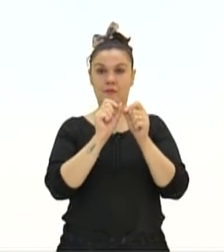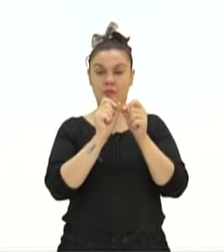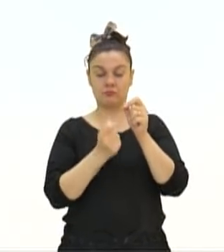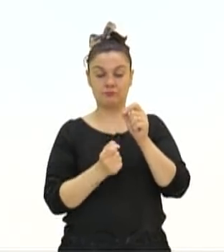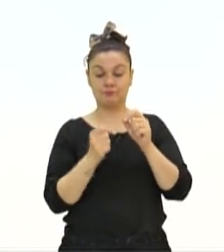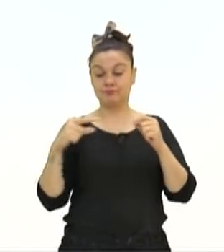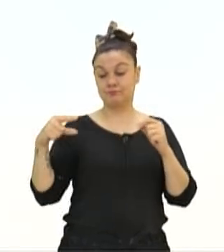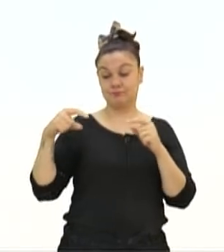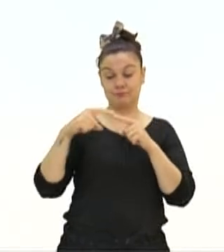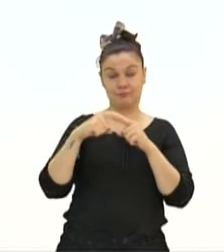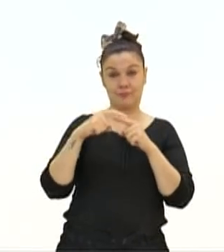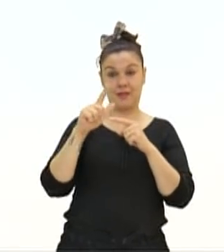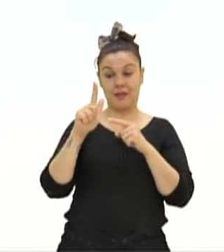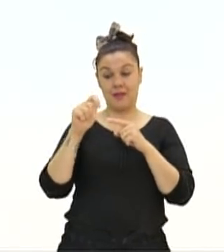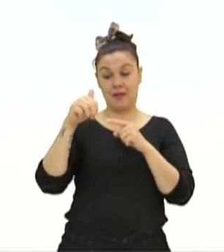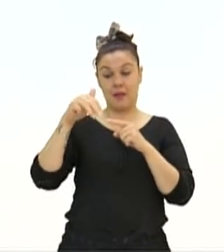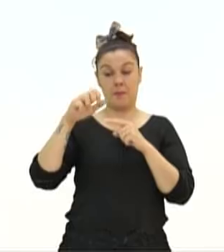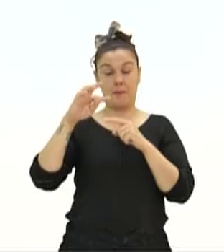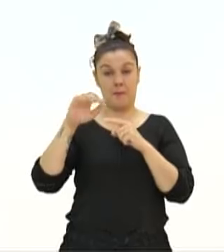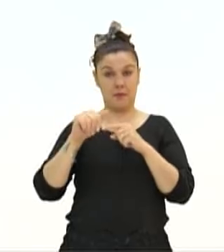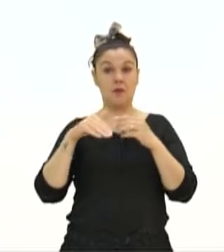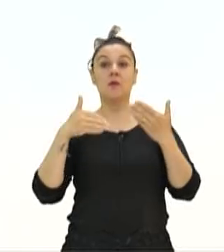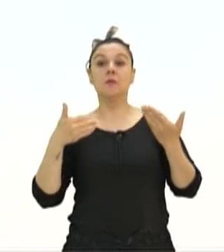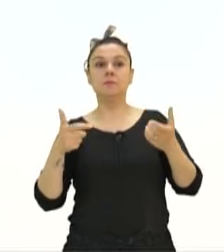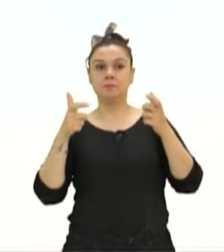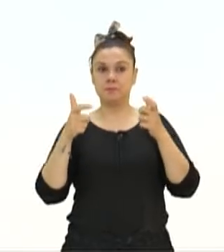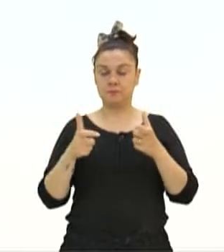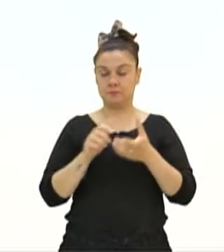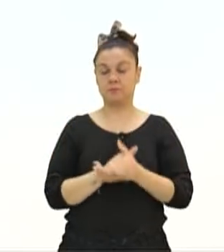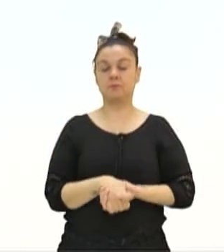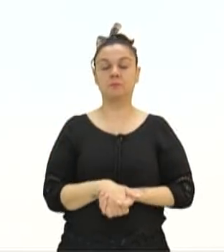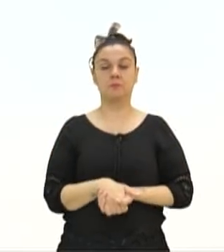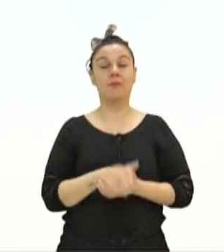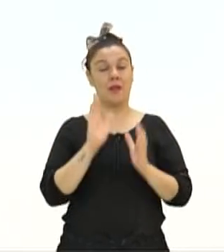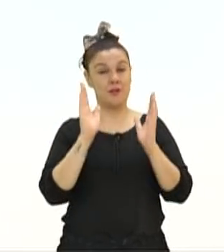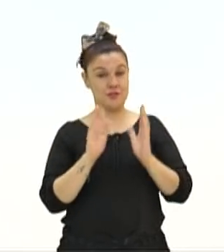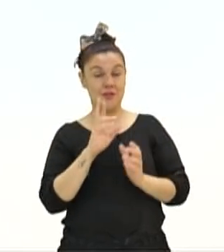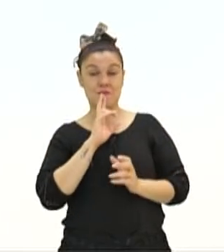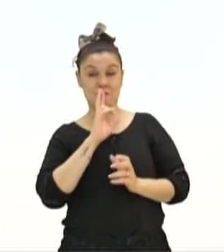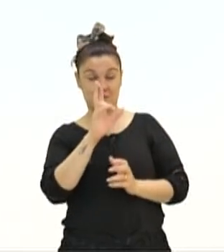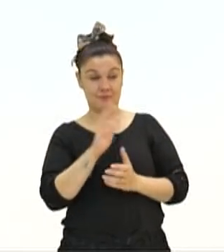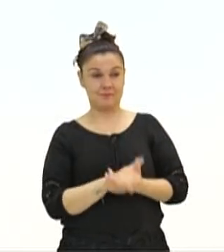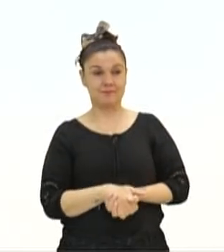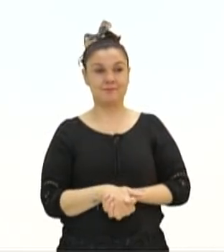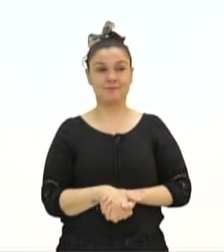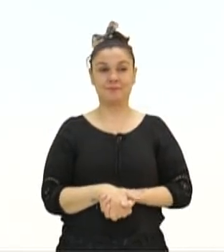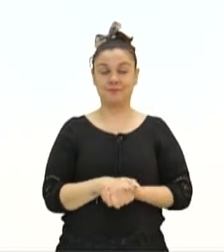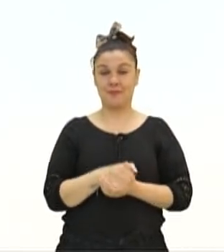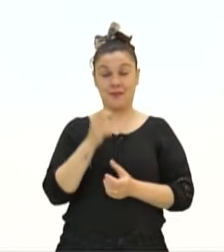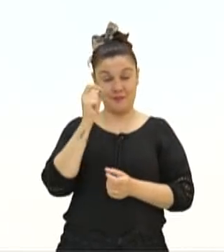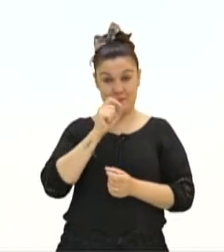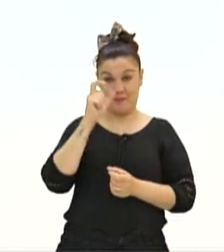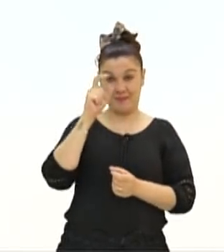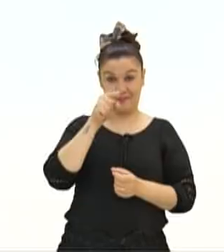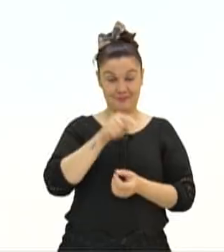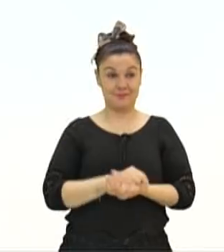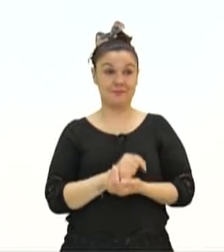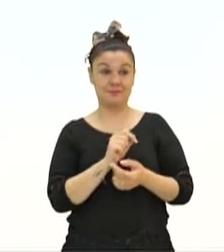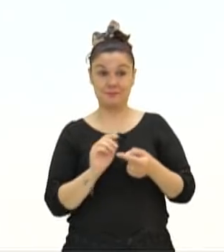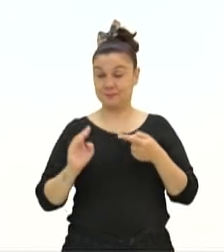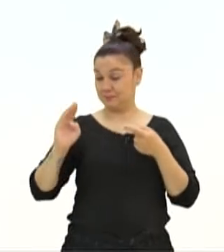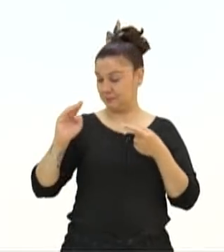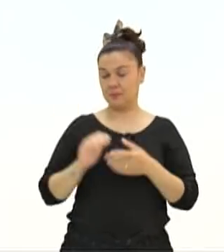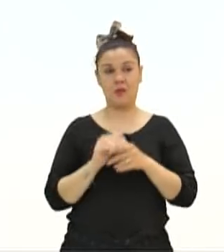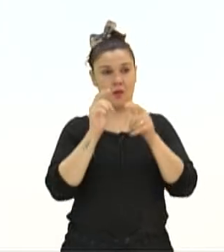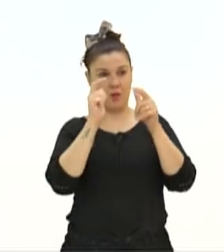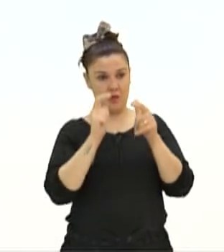dos gametas, a produção dos espermatozoides. Tá bem fácil, inclusive, acabei de falar, se você prestou atenção. Na